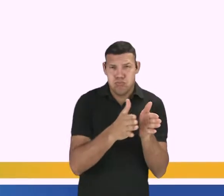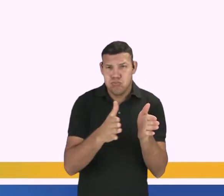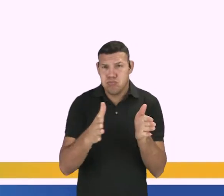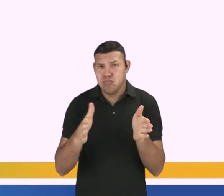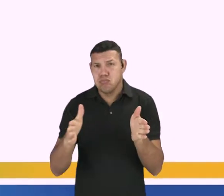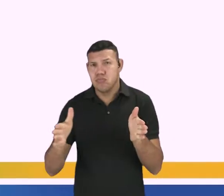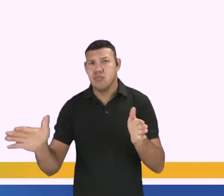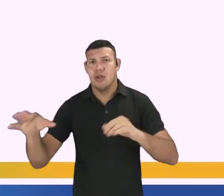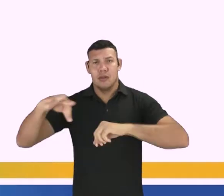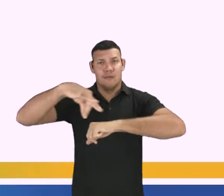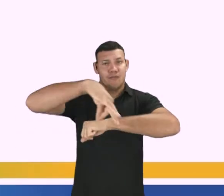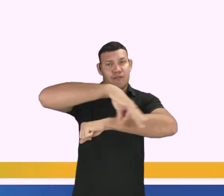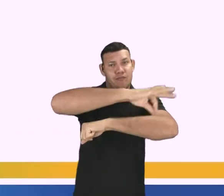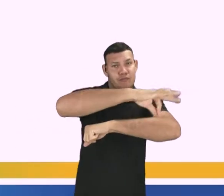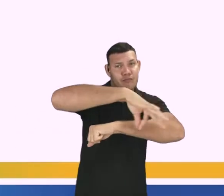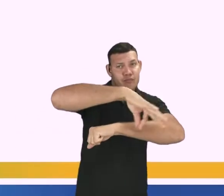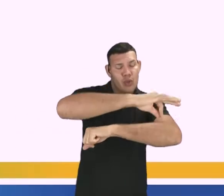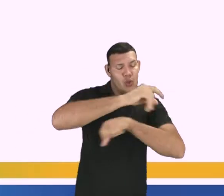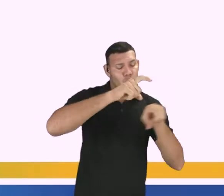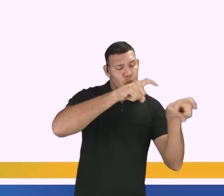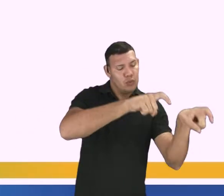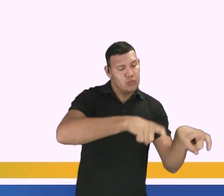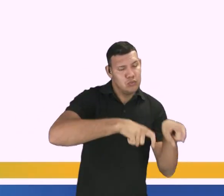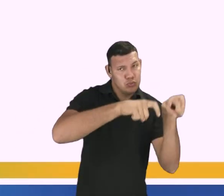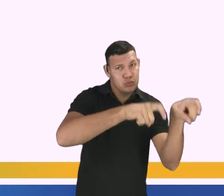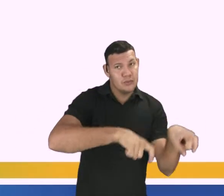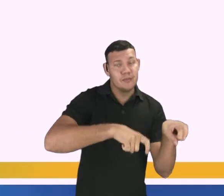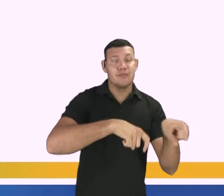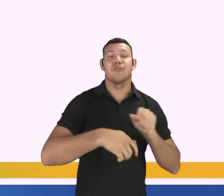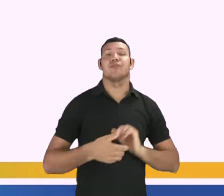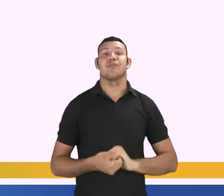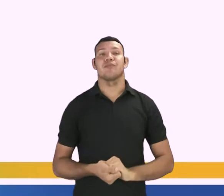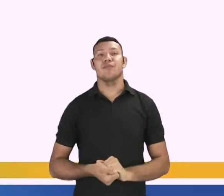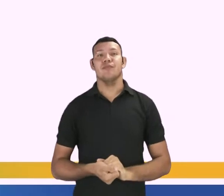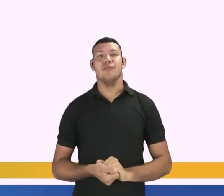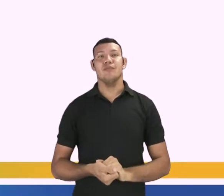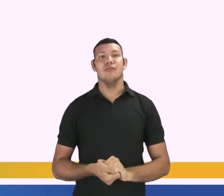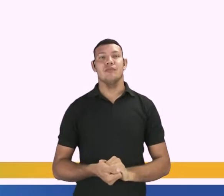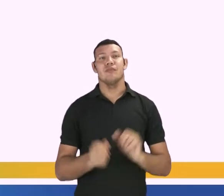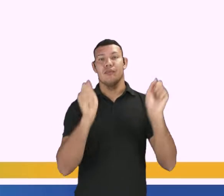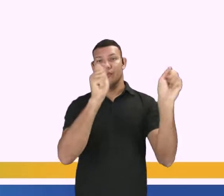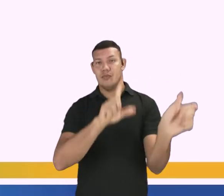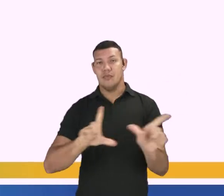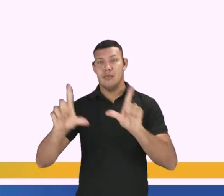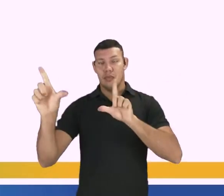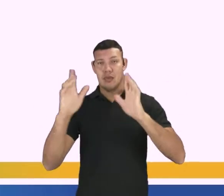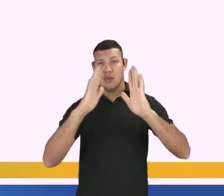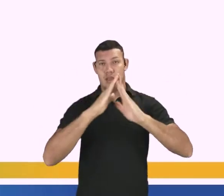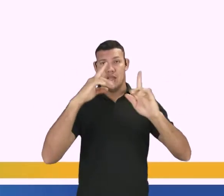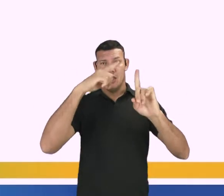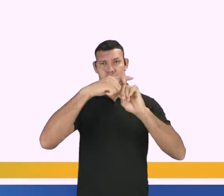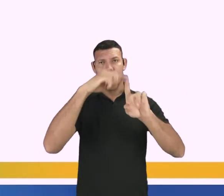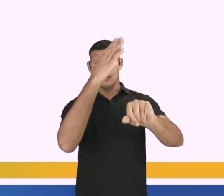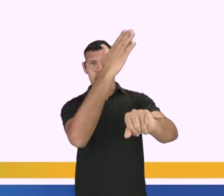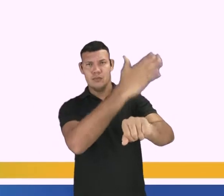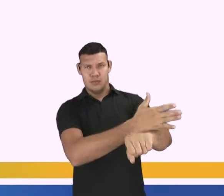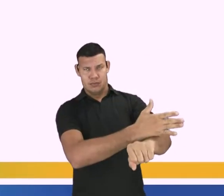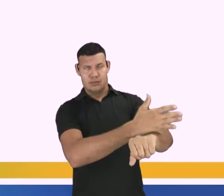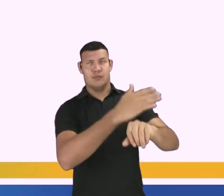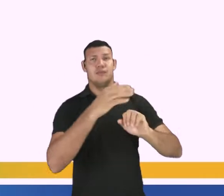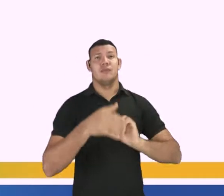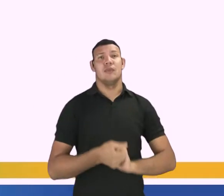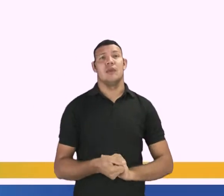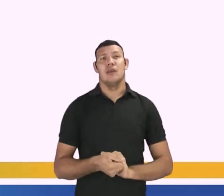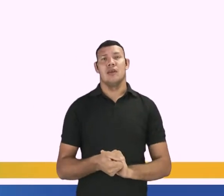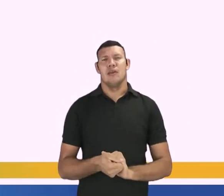medieval, nós temos a questão da ruralização. Vamos ao próximo slide? A igreja medieval, ela vai ter